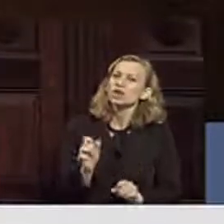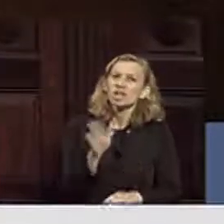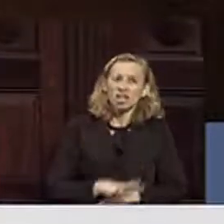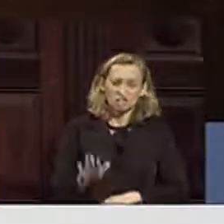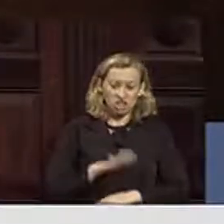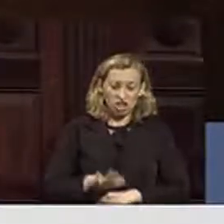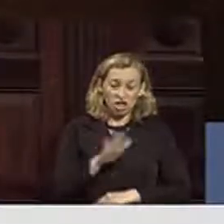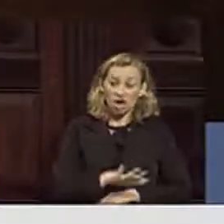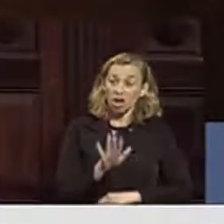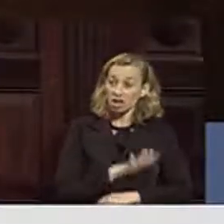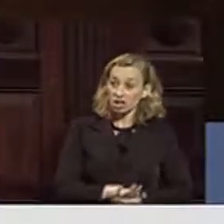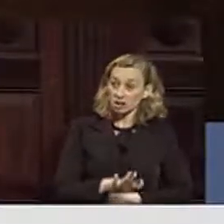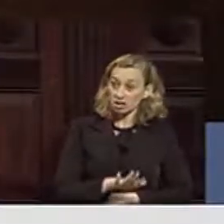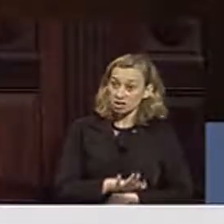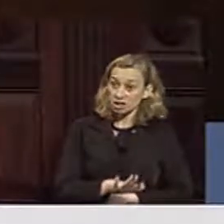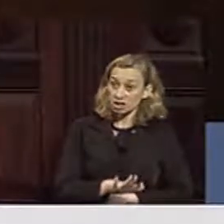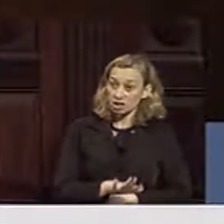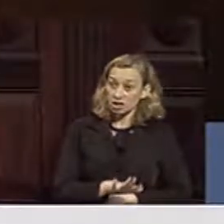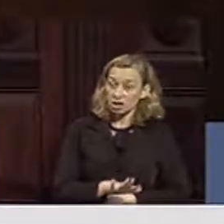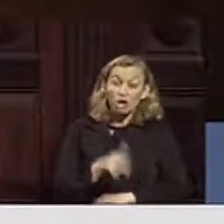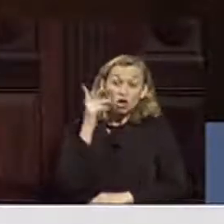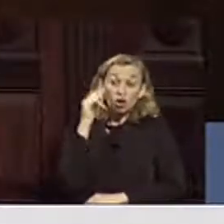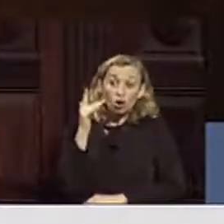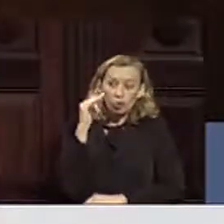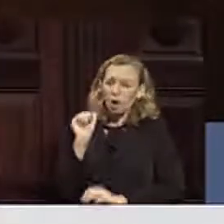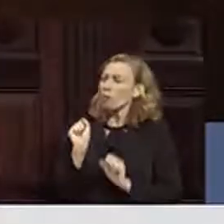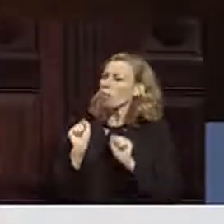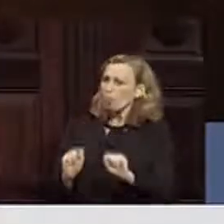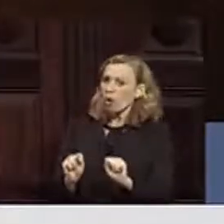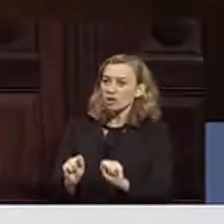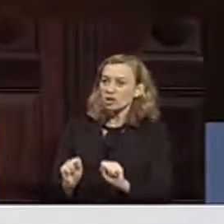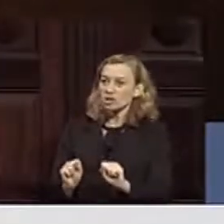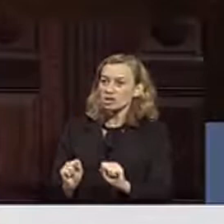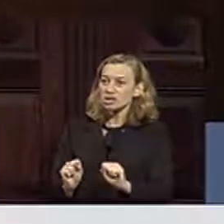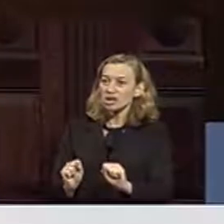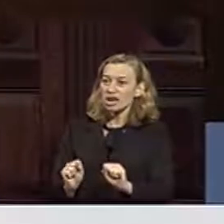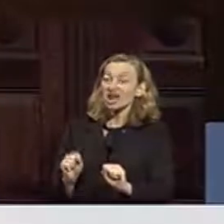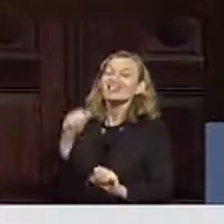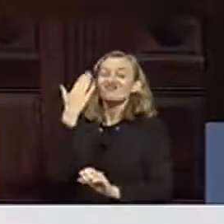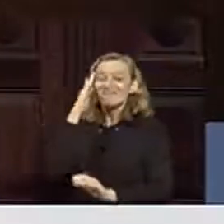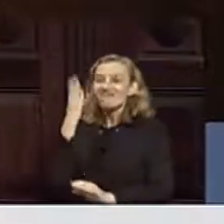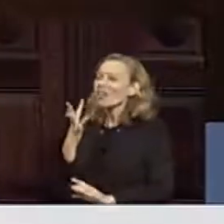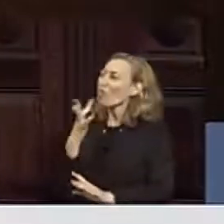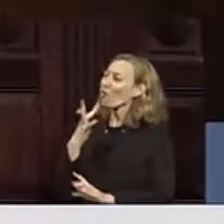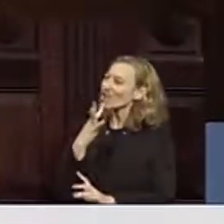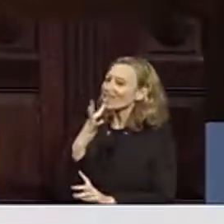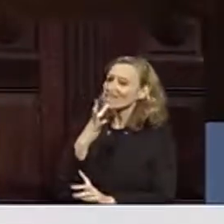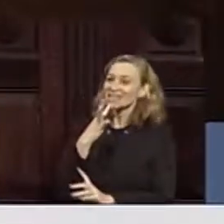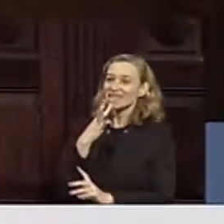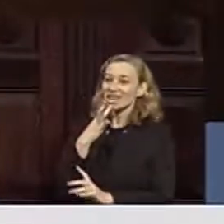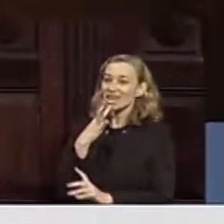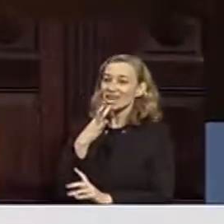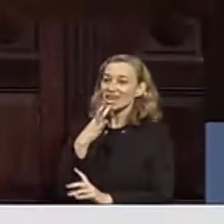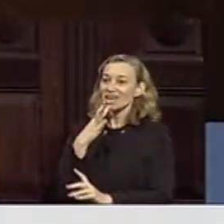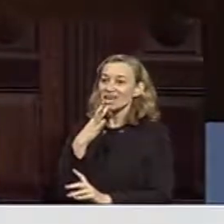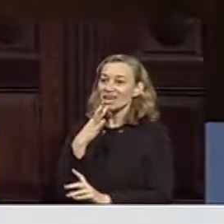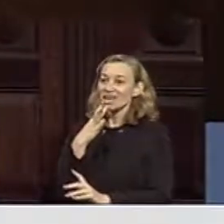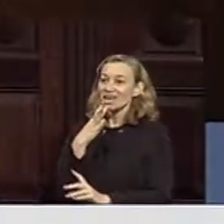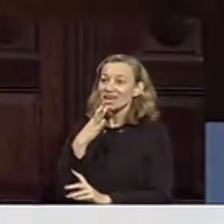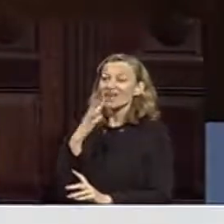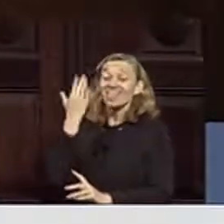têm necessidades especiais de aprendizagem possam conviver com crianças que têm, entendendo que isso